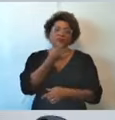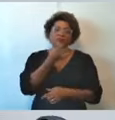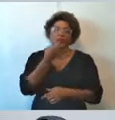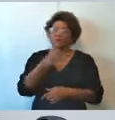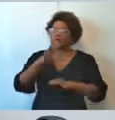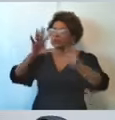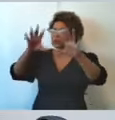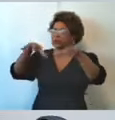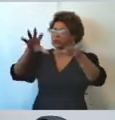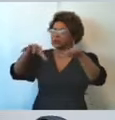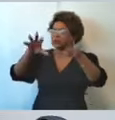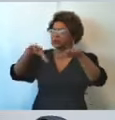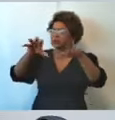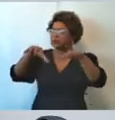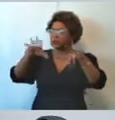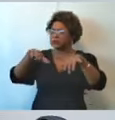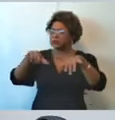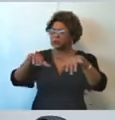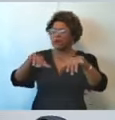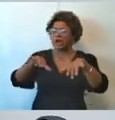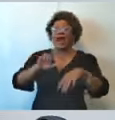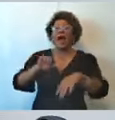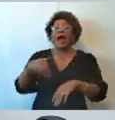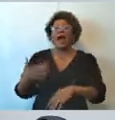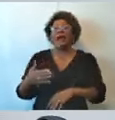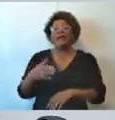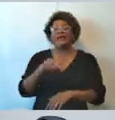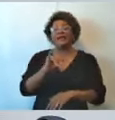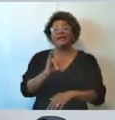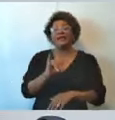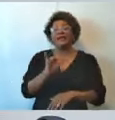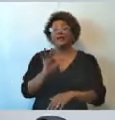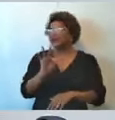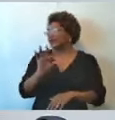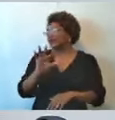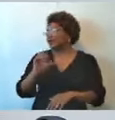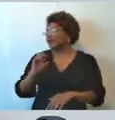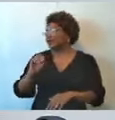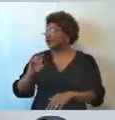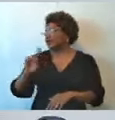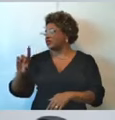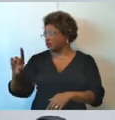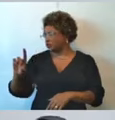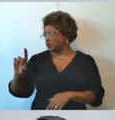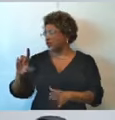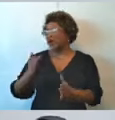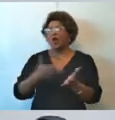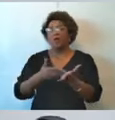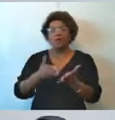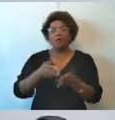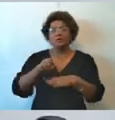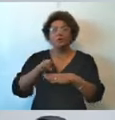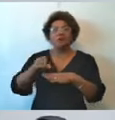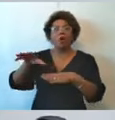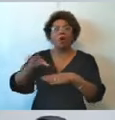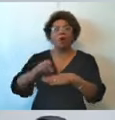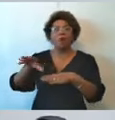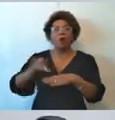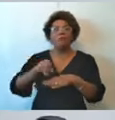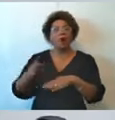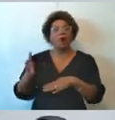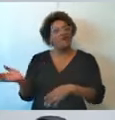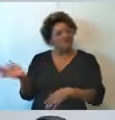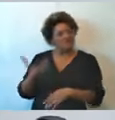d'água. O iFood começa a mandar lá R$10, R$8 a mais para o motociclista sair para a rua para poder trabalhar. Então, a gente tem que reaver